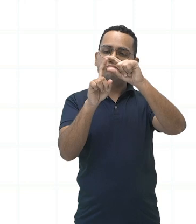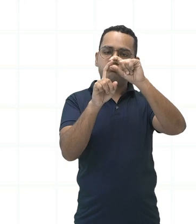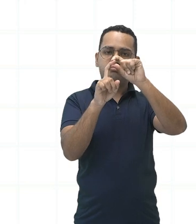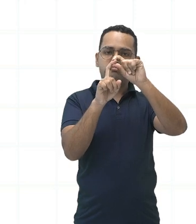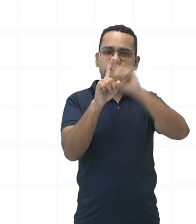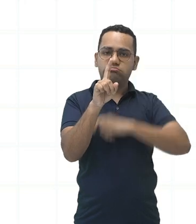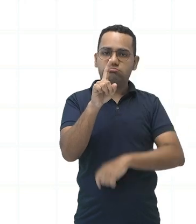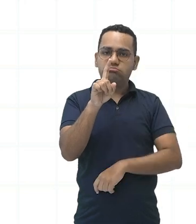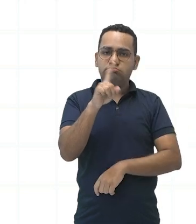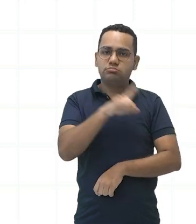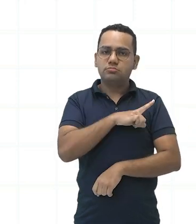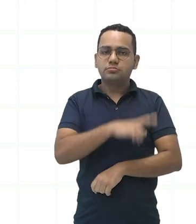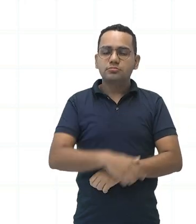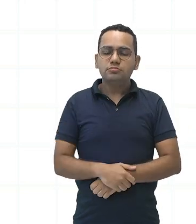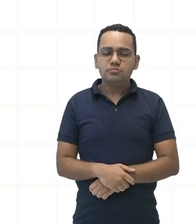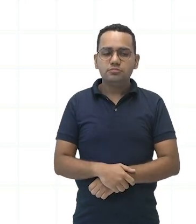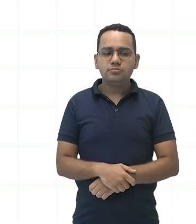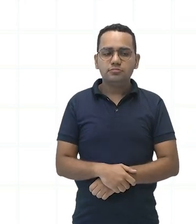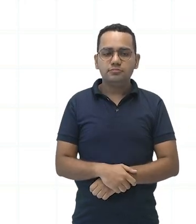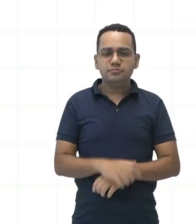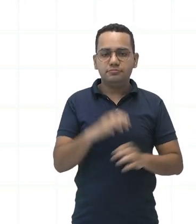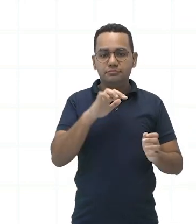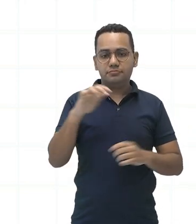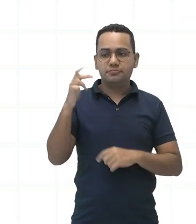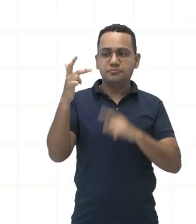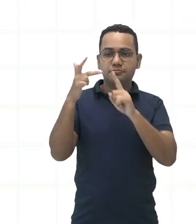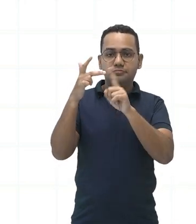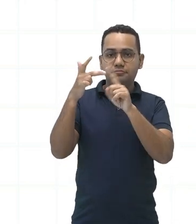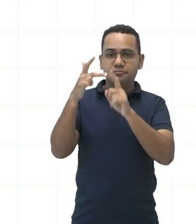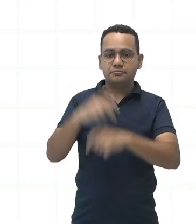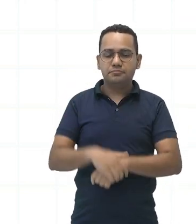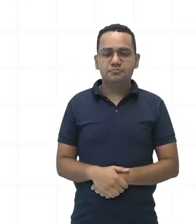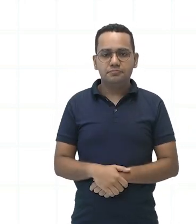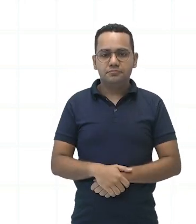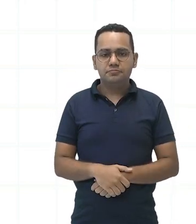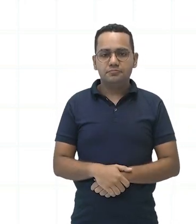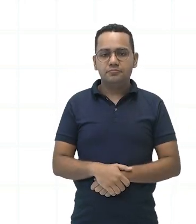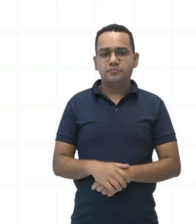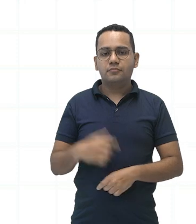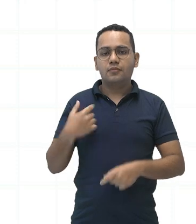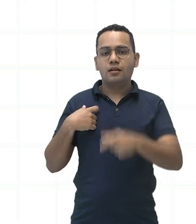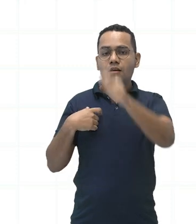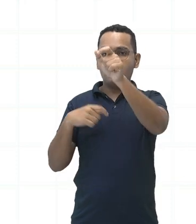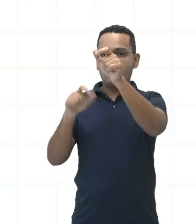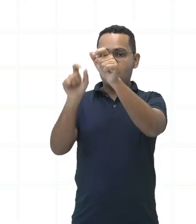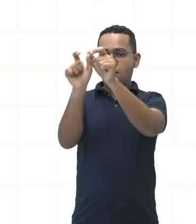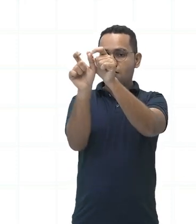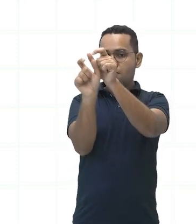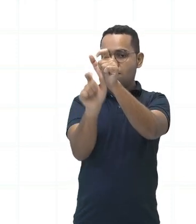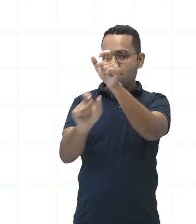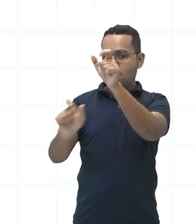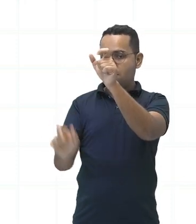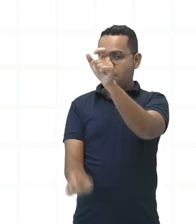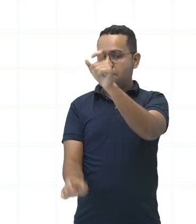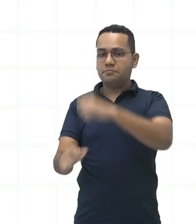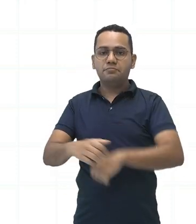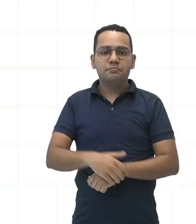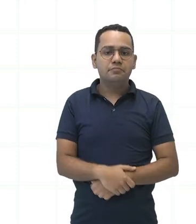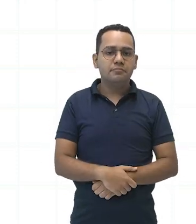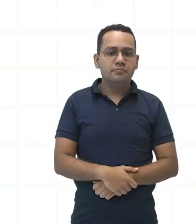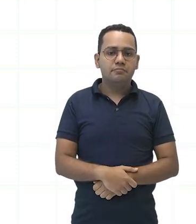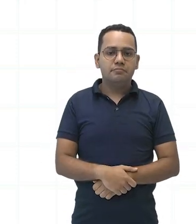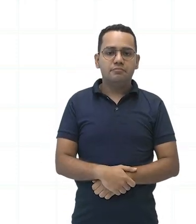frente. Agora, o próximo desvio postural é chamado de escoliose. Lembra que a